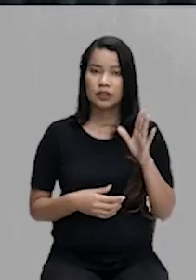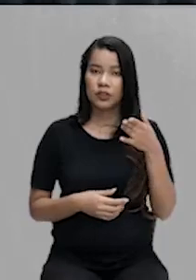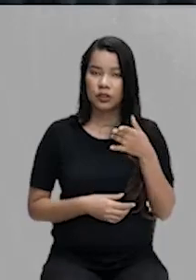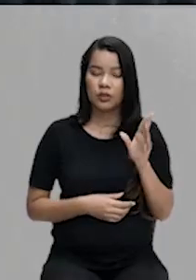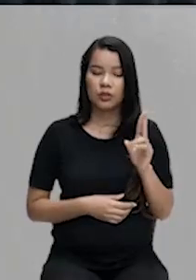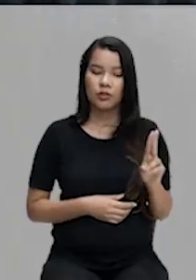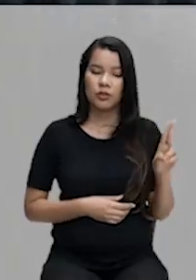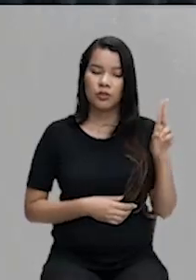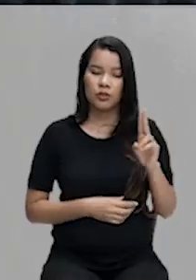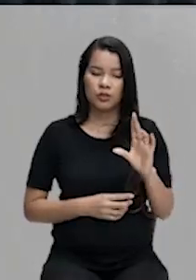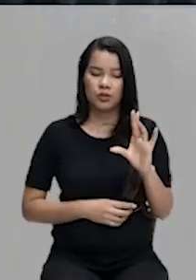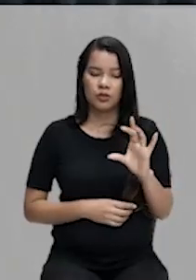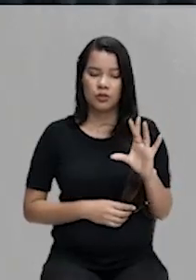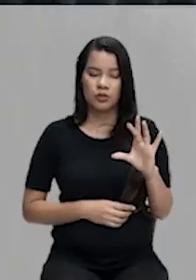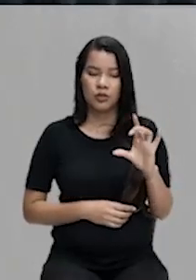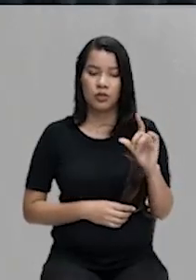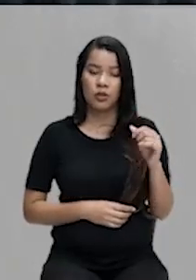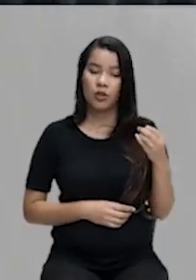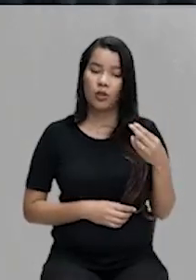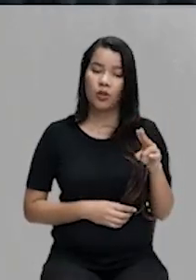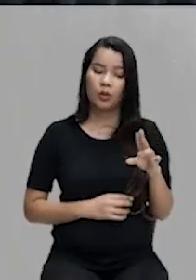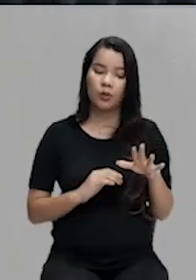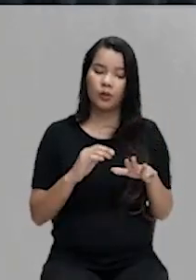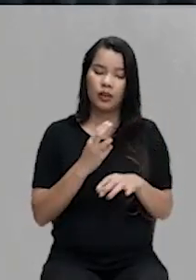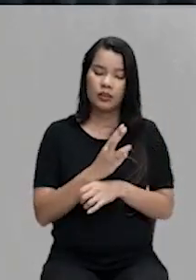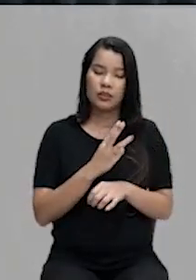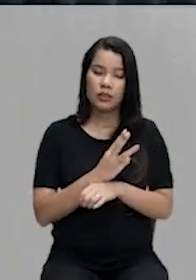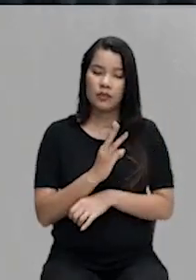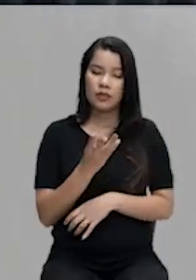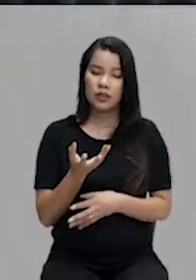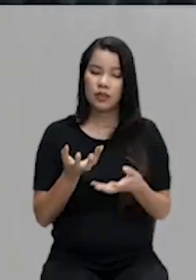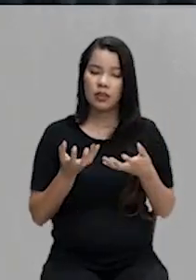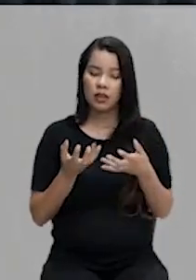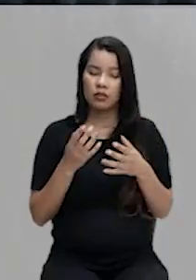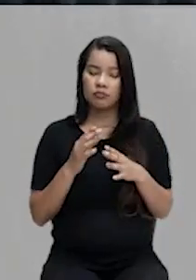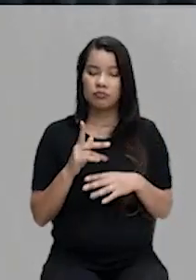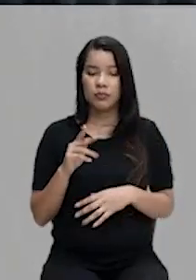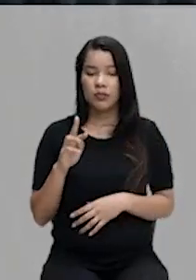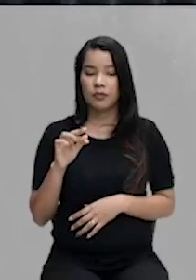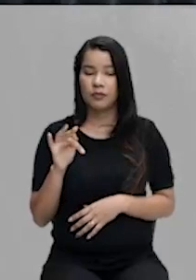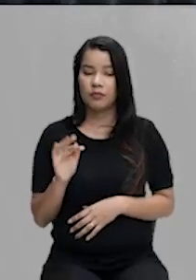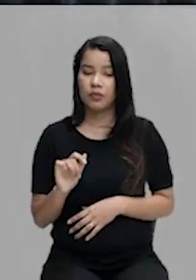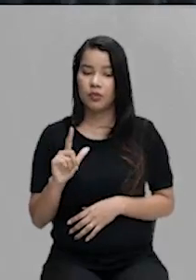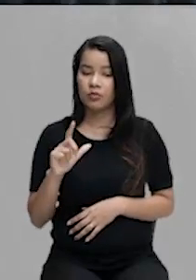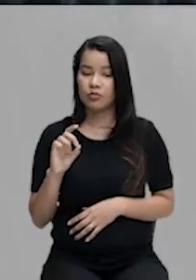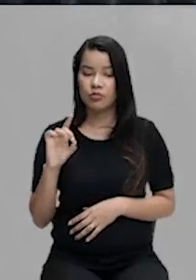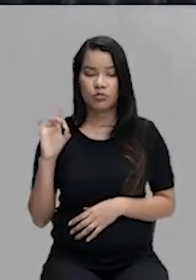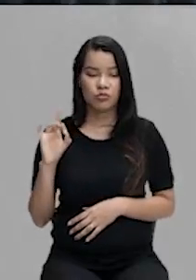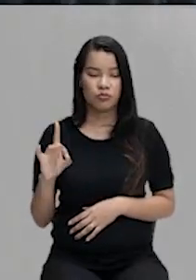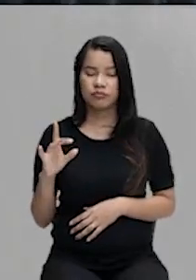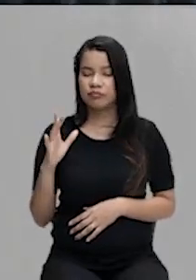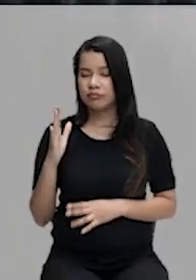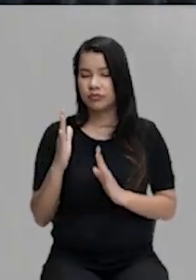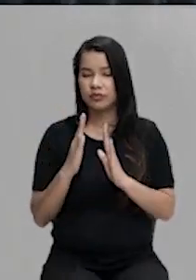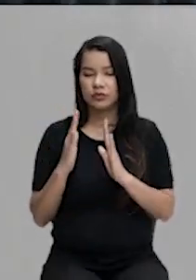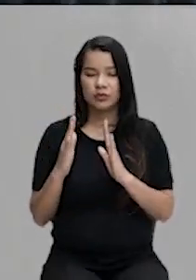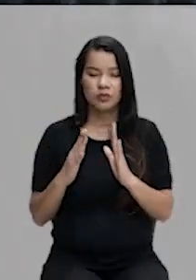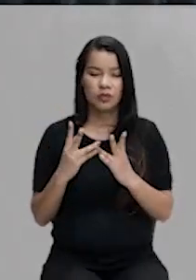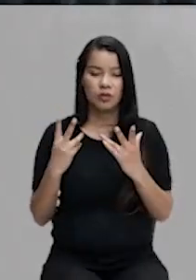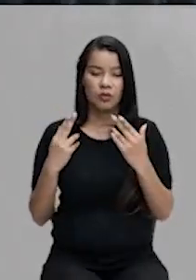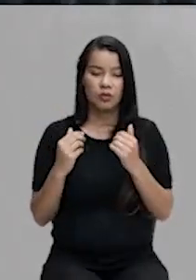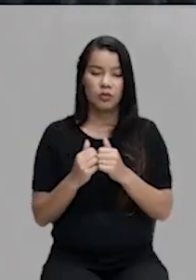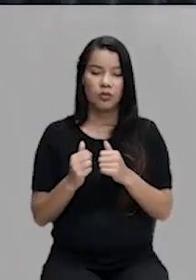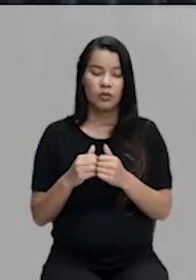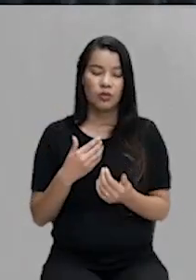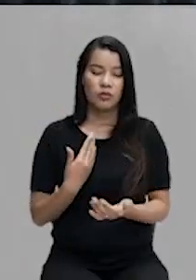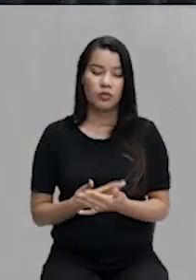WhatsApp, você está interessado em fazer um perfil unicamente profissional, mesmo enquanto estudante já, para ir construindo essa sua